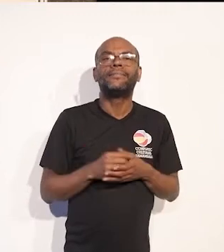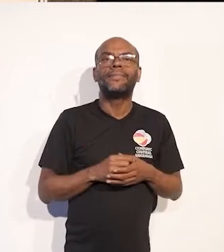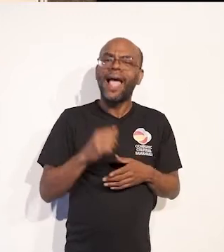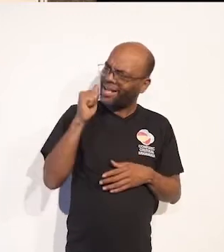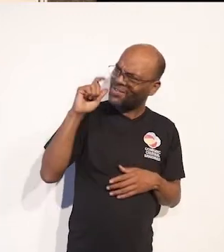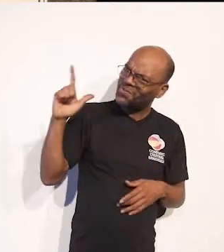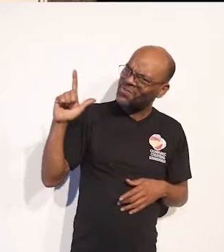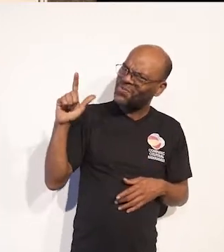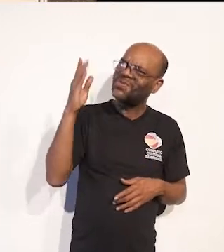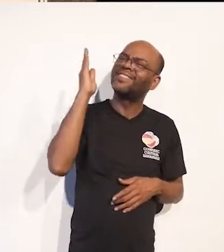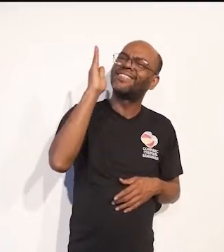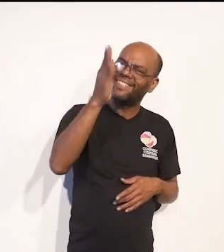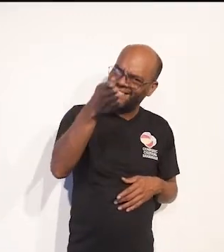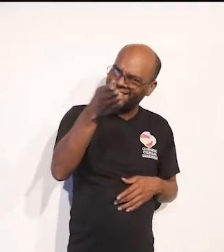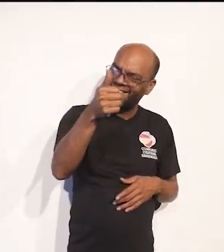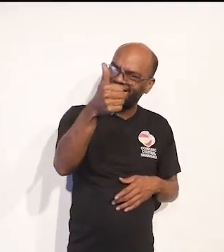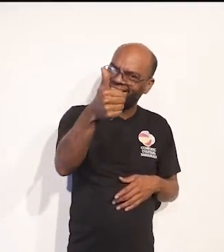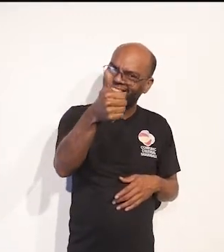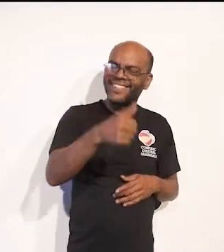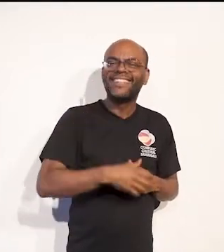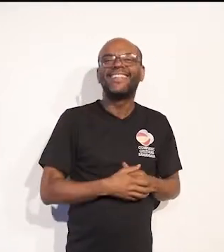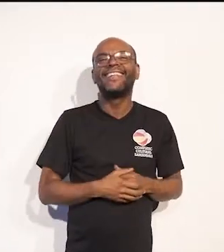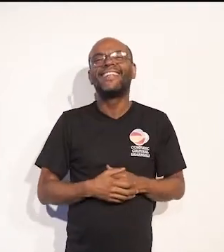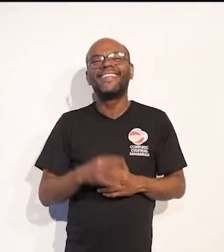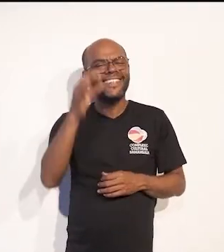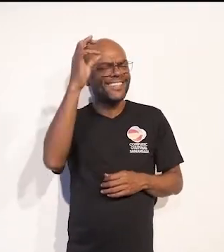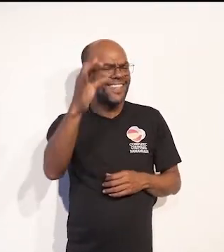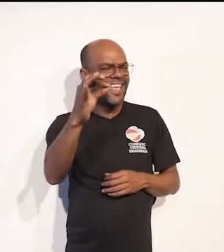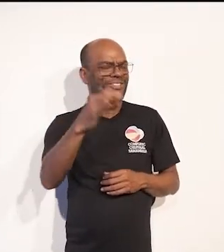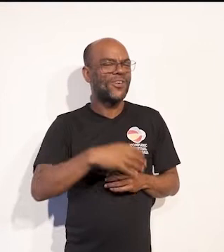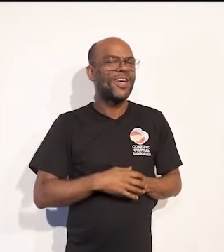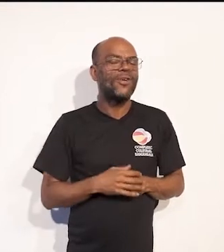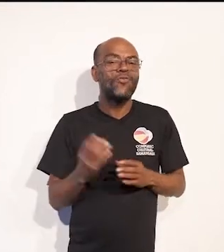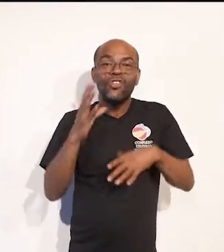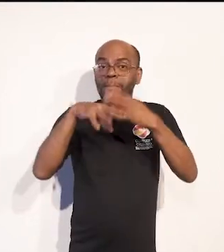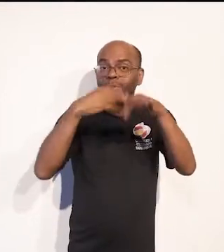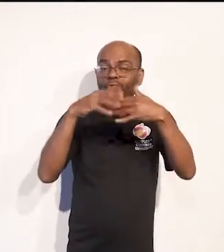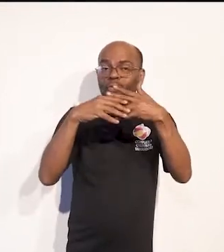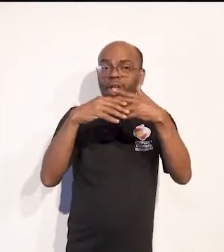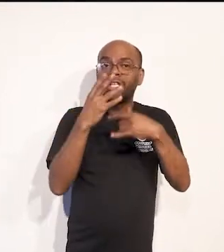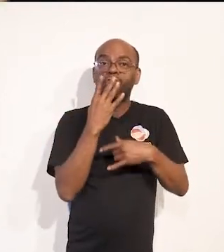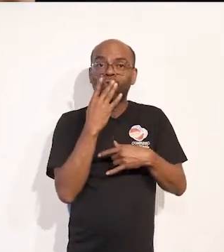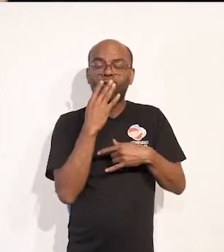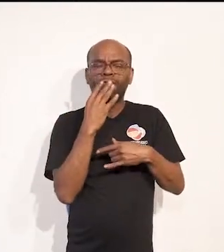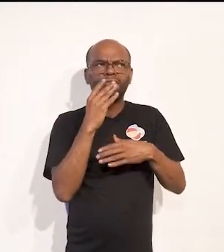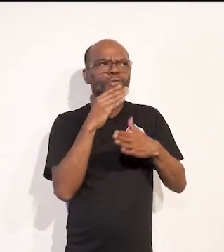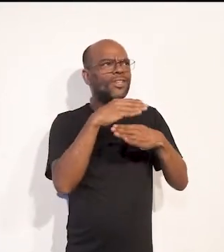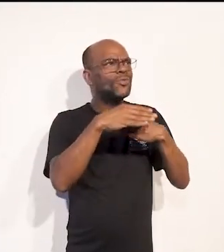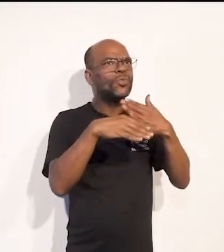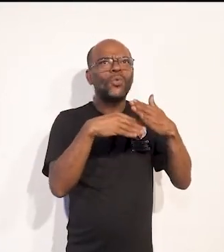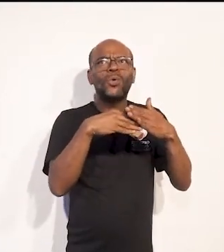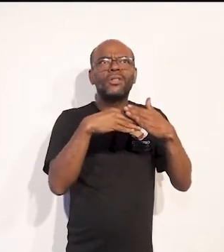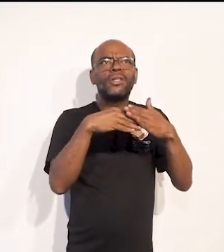azul. Isso mesmo. Quando você pega essas 3 cores e você mistura essas cores em quantidades diferentes, você vai ter todas as outras